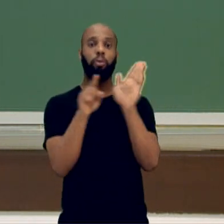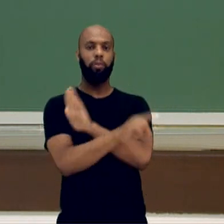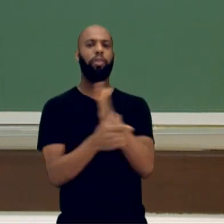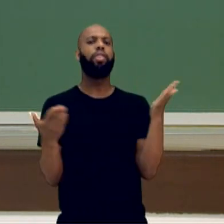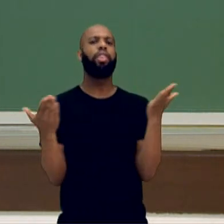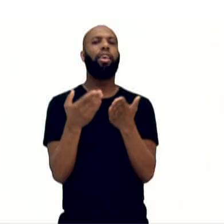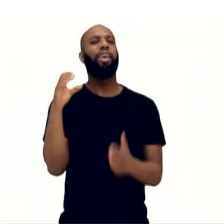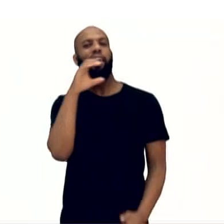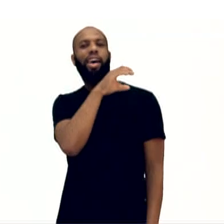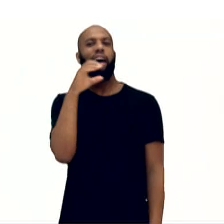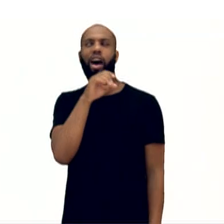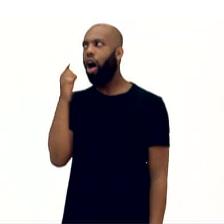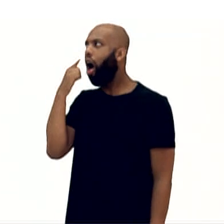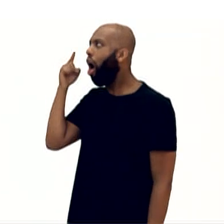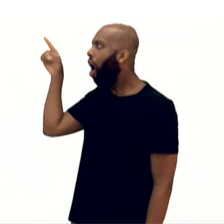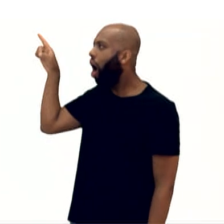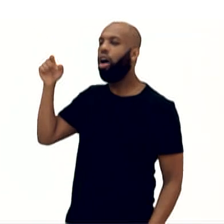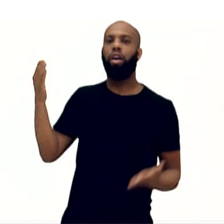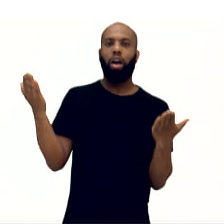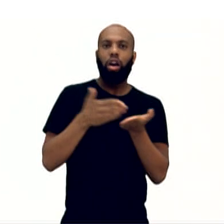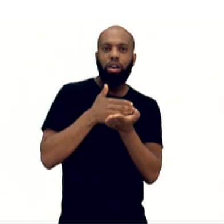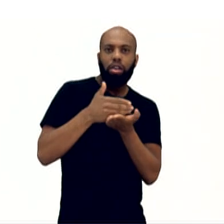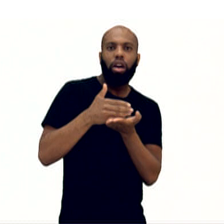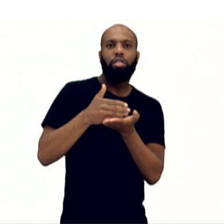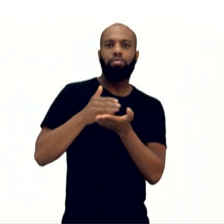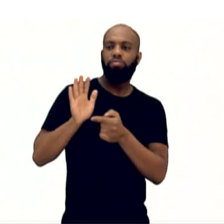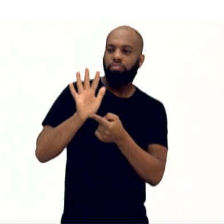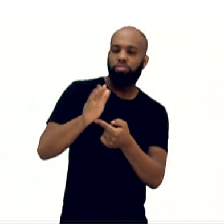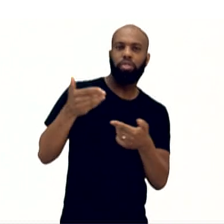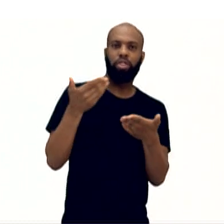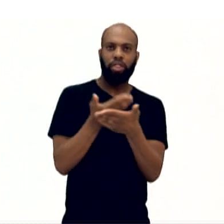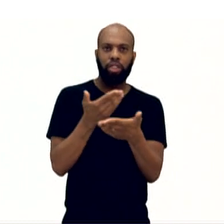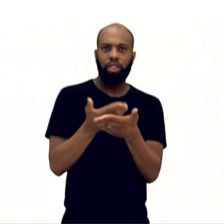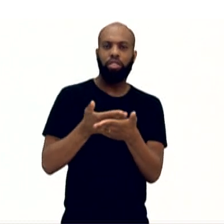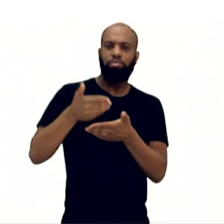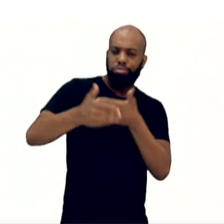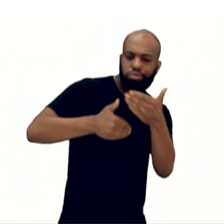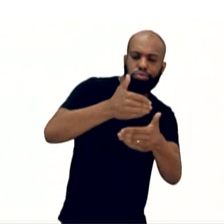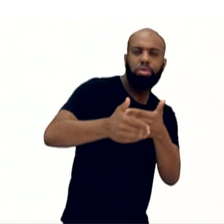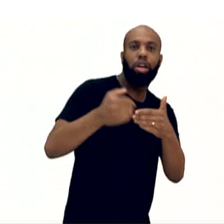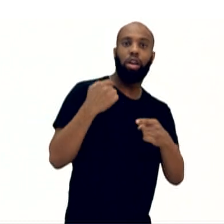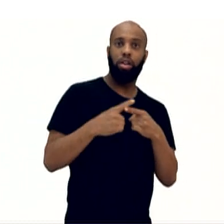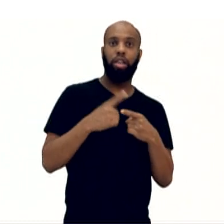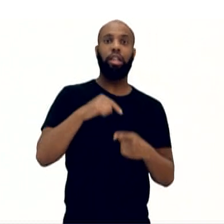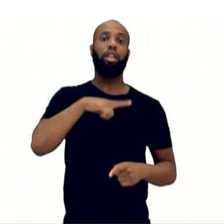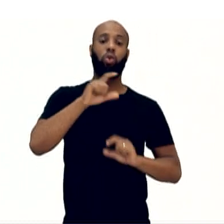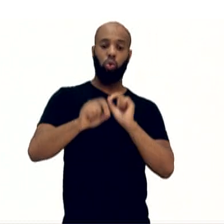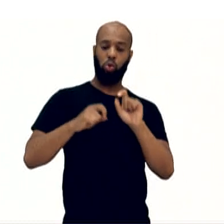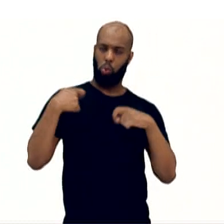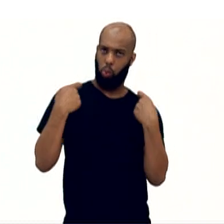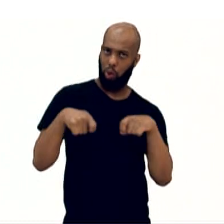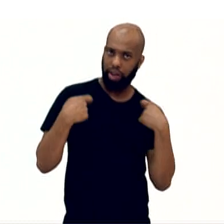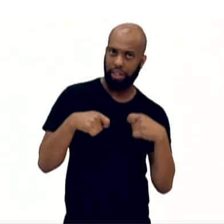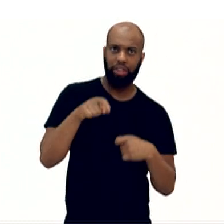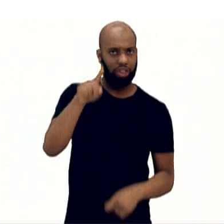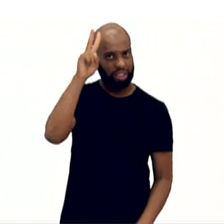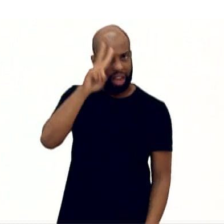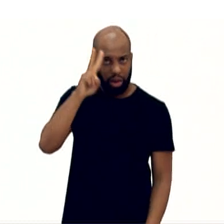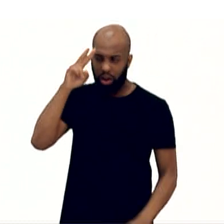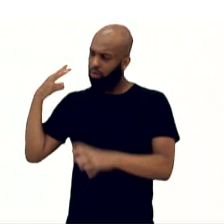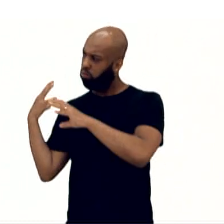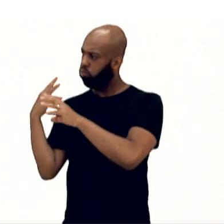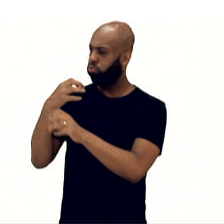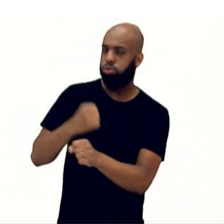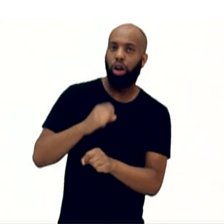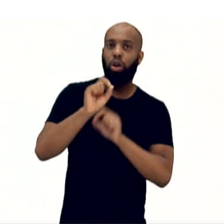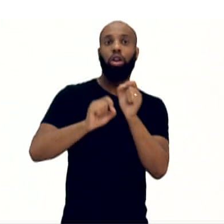ali rapidinho para a gente só começar a ilustrar aqui a nossa aula e tornar ela mais dinâmica, porque daí exige que vocês relembrem